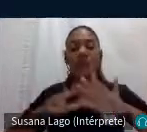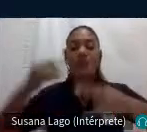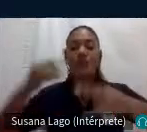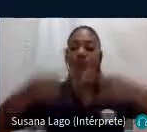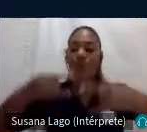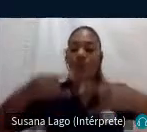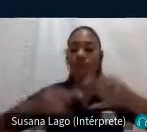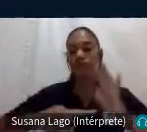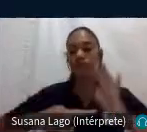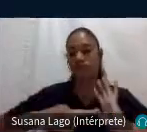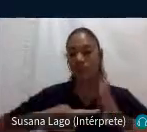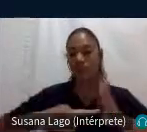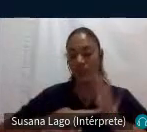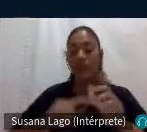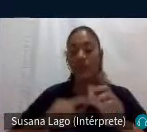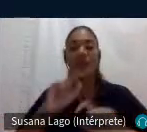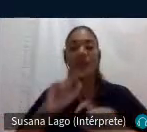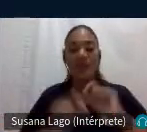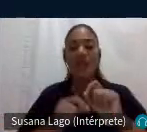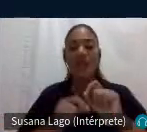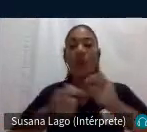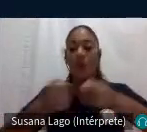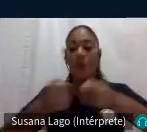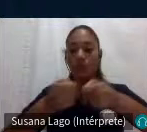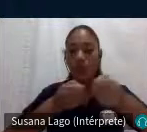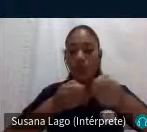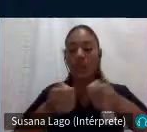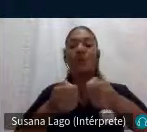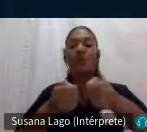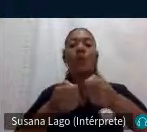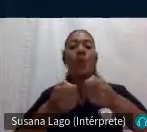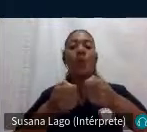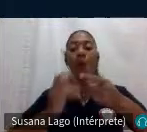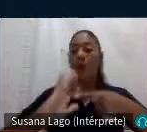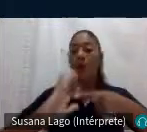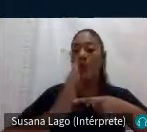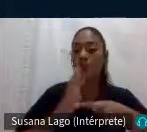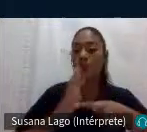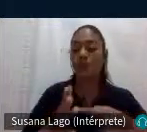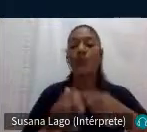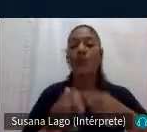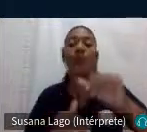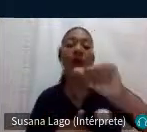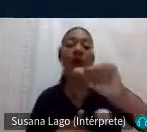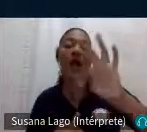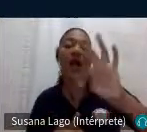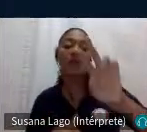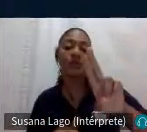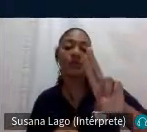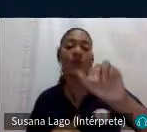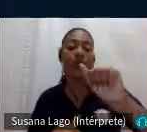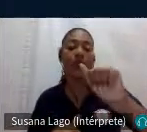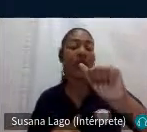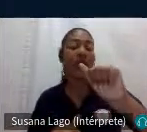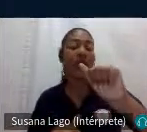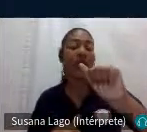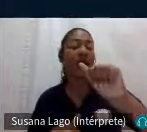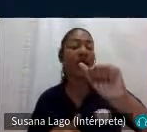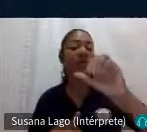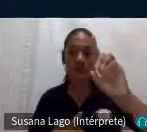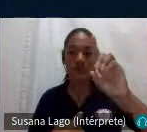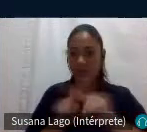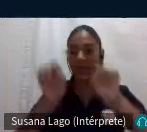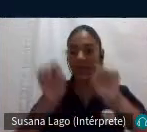controlador, sensor de vibração, motor, sistema atuador, sensor de posição, circuito de controle, várias coisas que, olhando